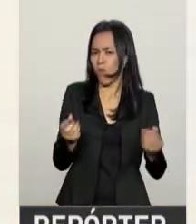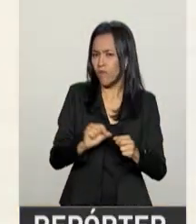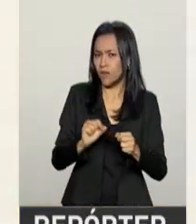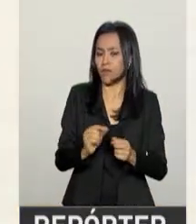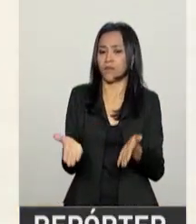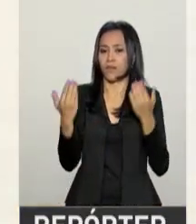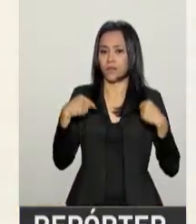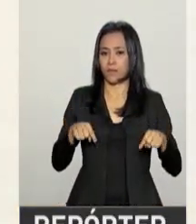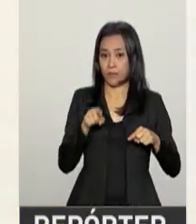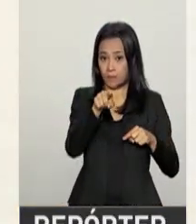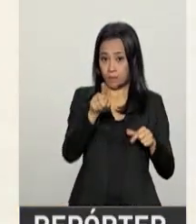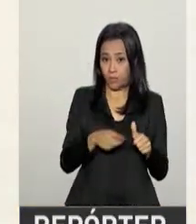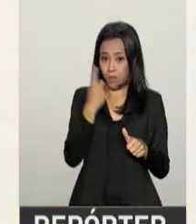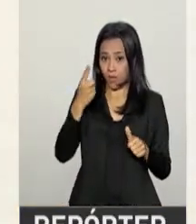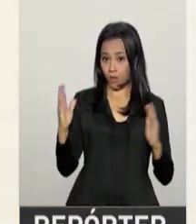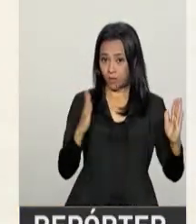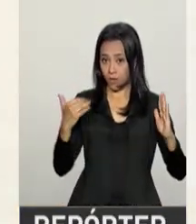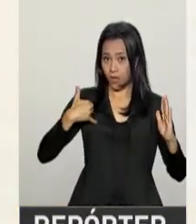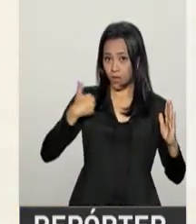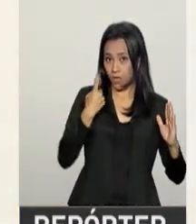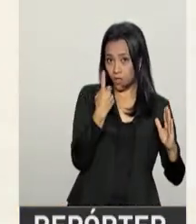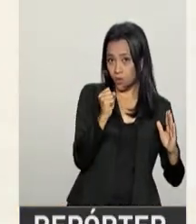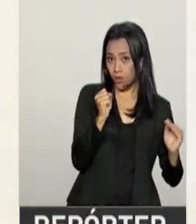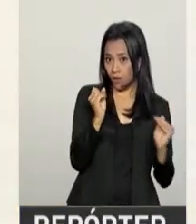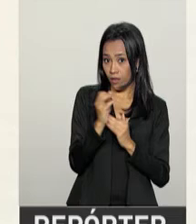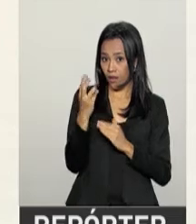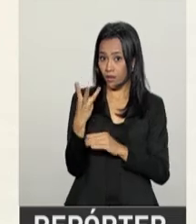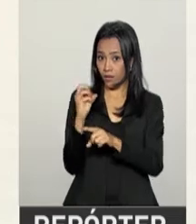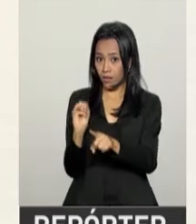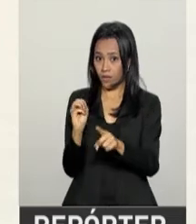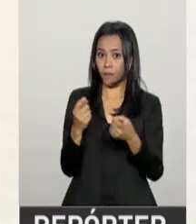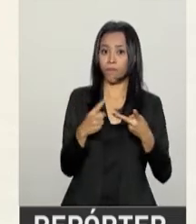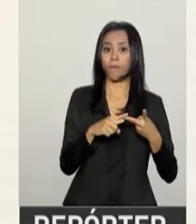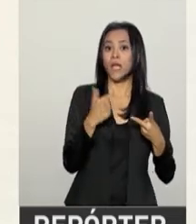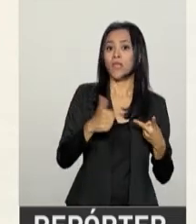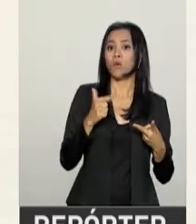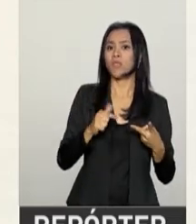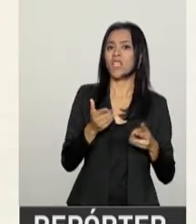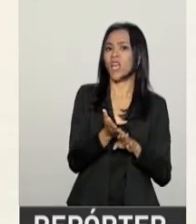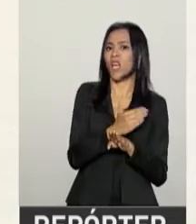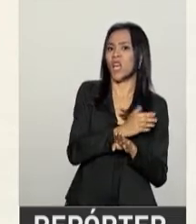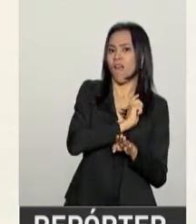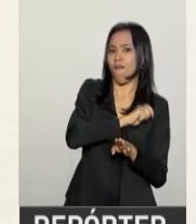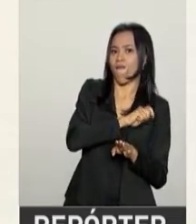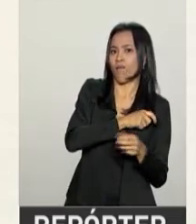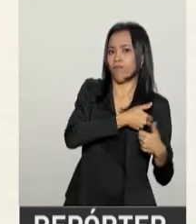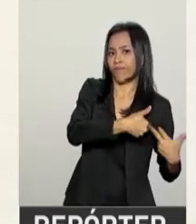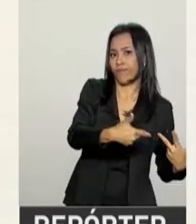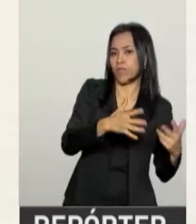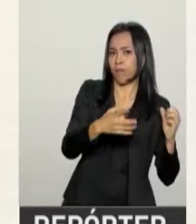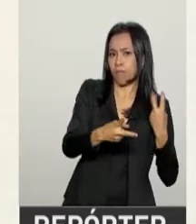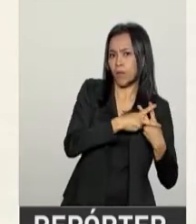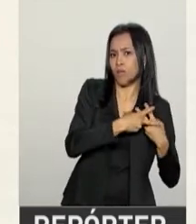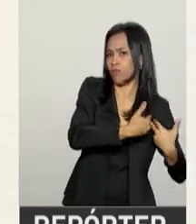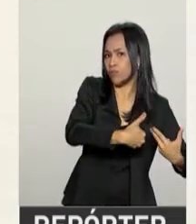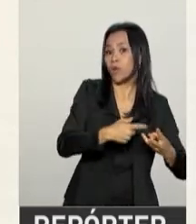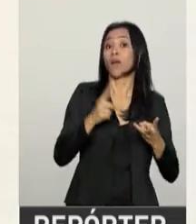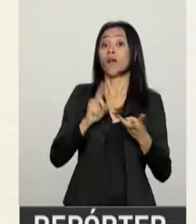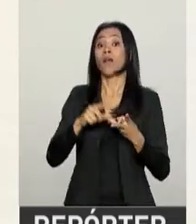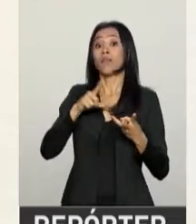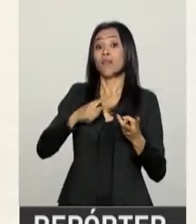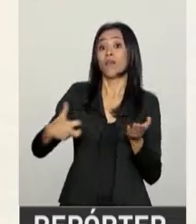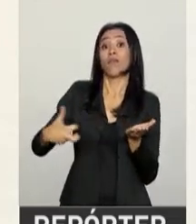programa é preciso ter entre 18 e 30 anos não possuía antecedentes criminais ter passaporte válido e